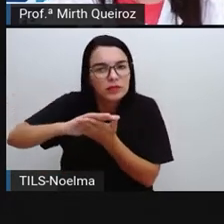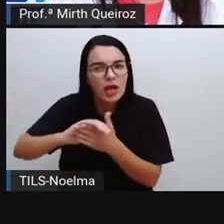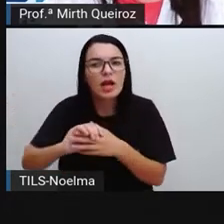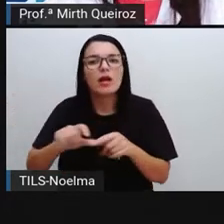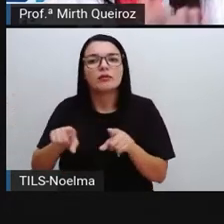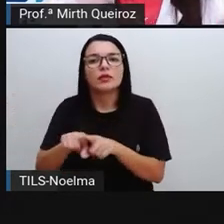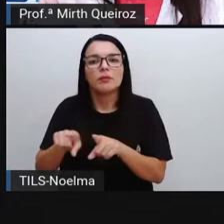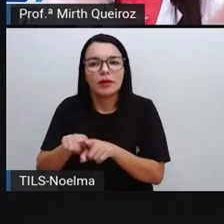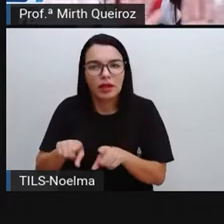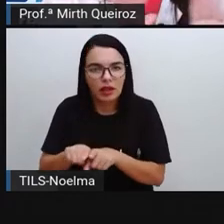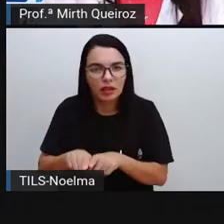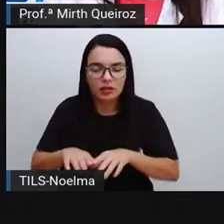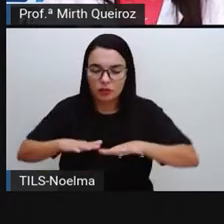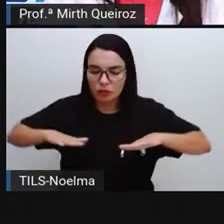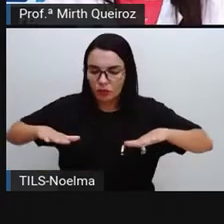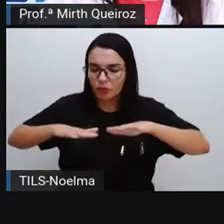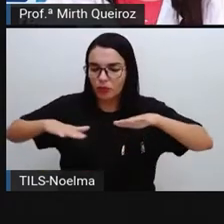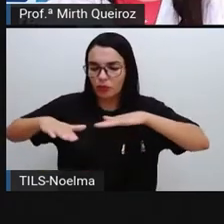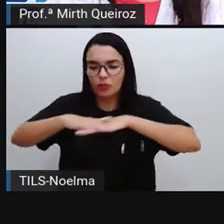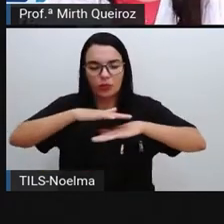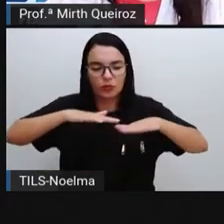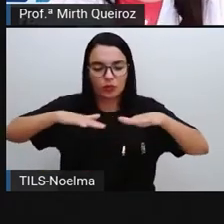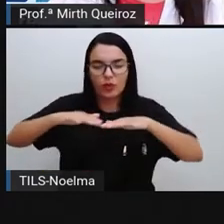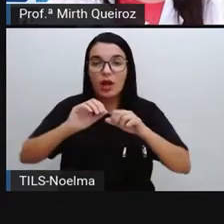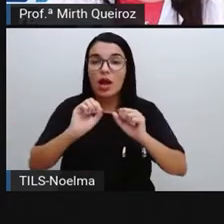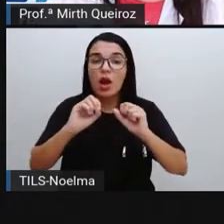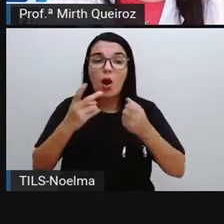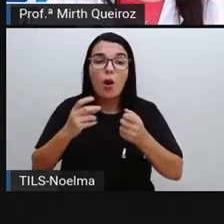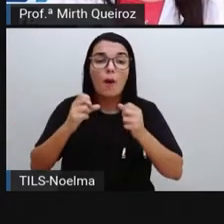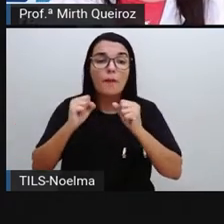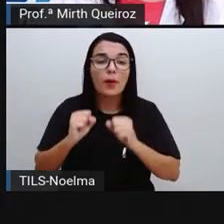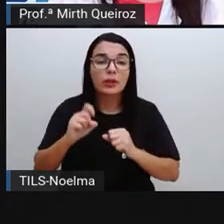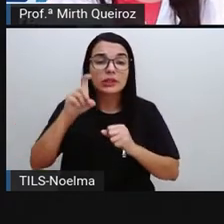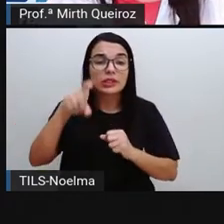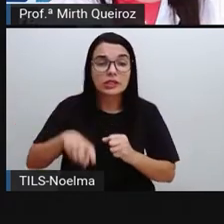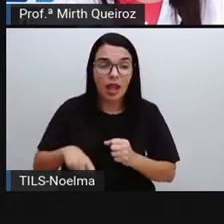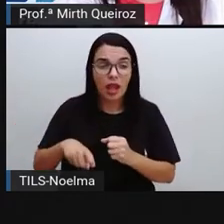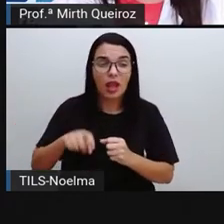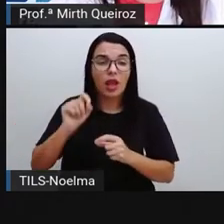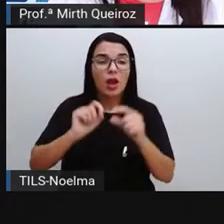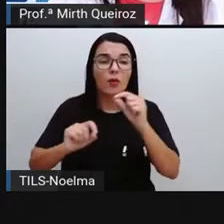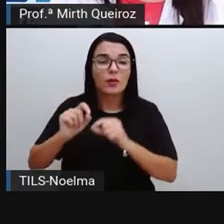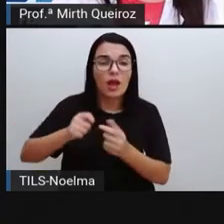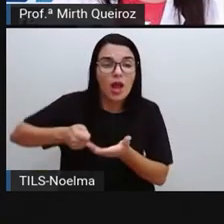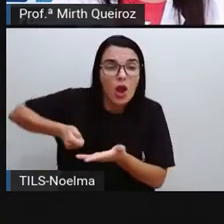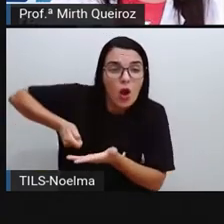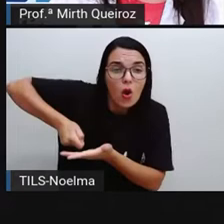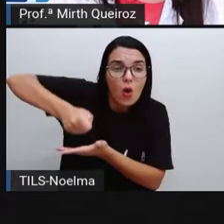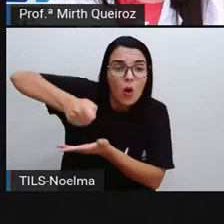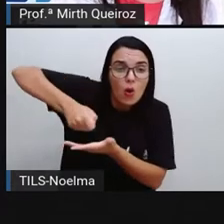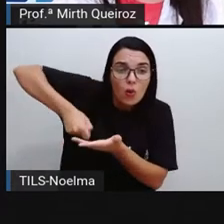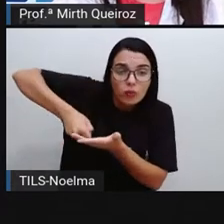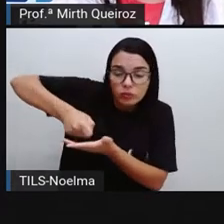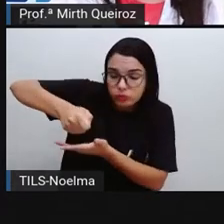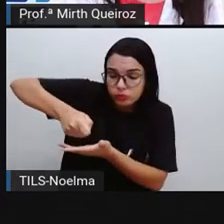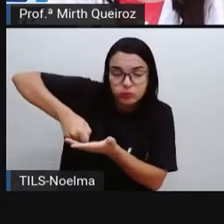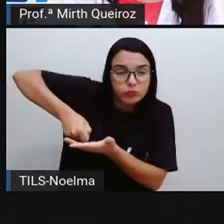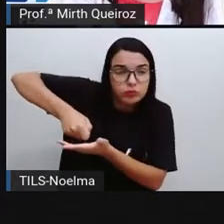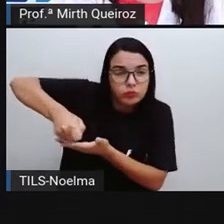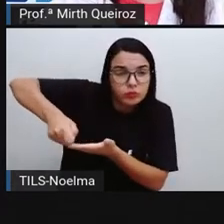E passando a mão ali na própria imagem, no papel, no tecido em cima aí do que vai ser impresso,